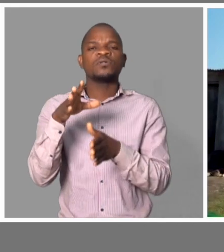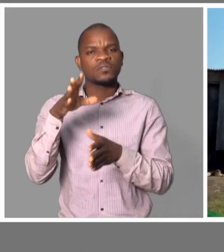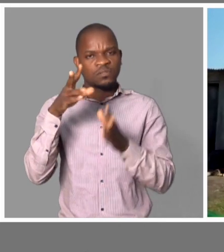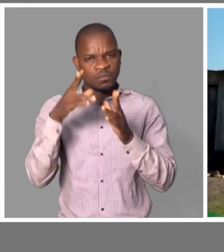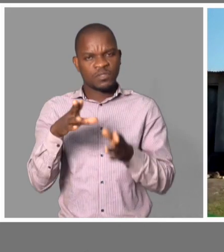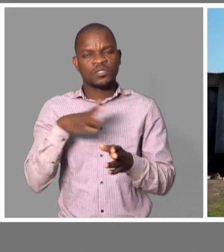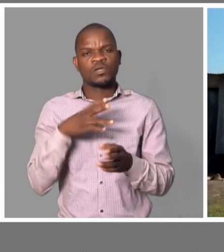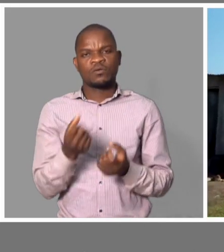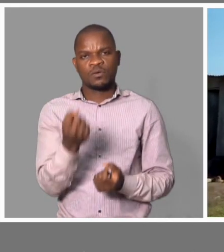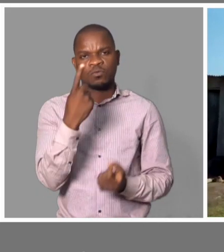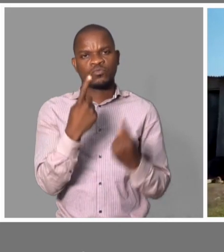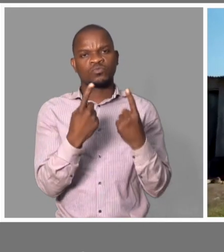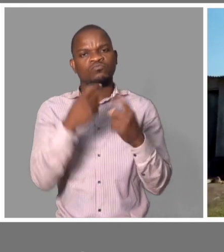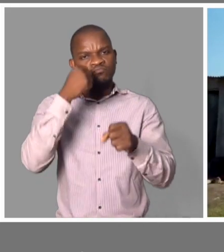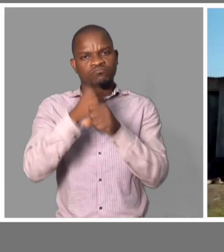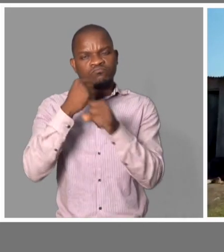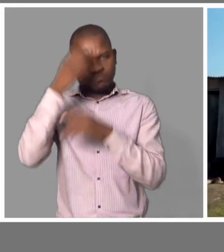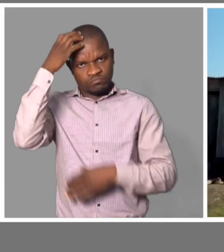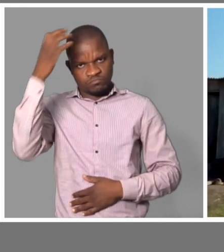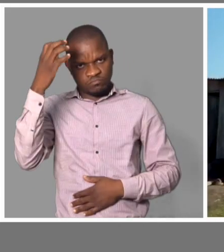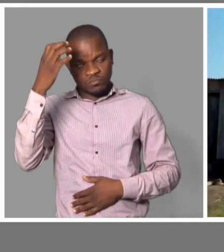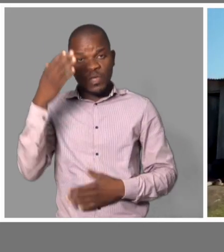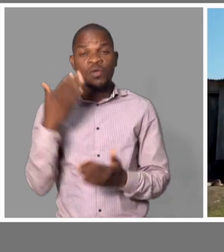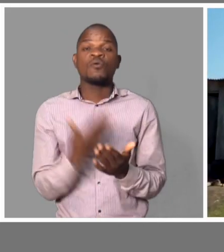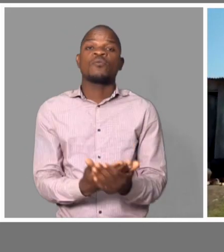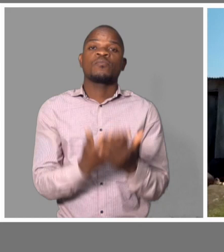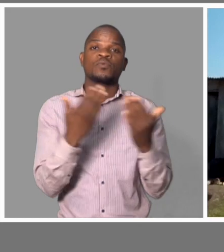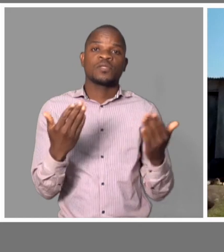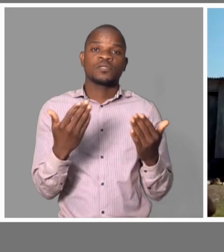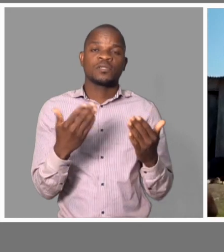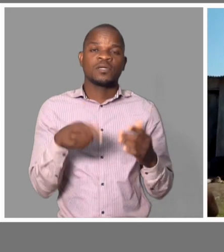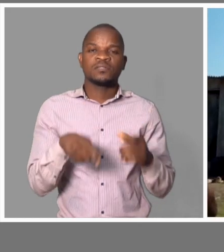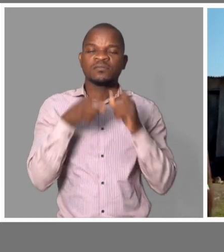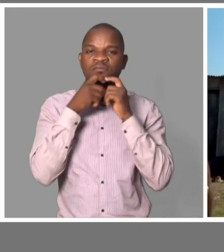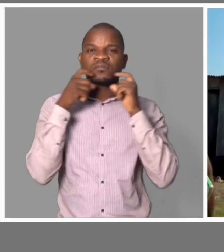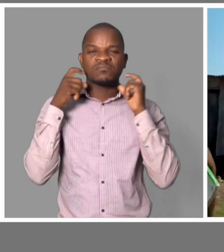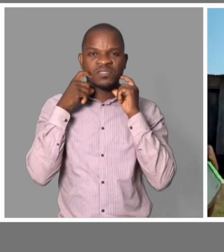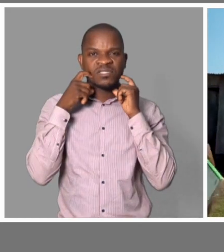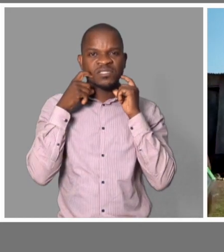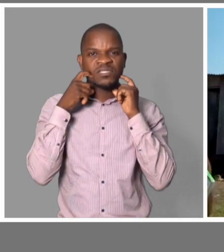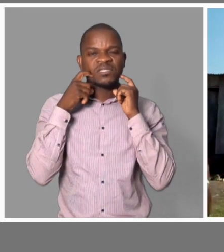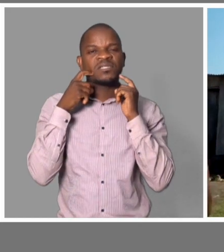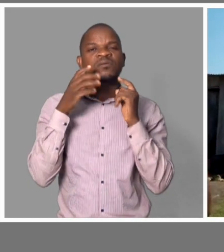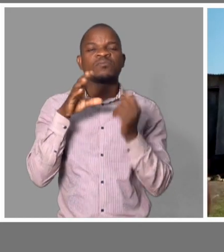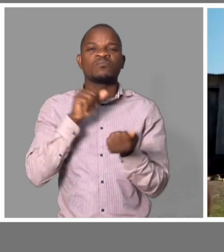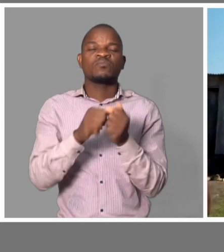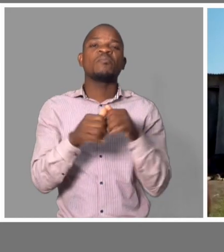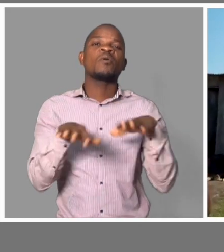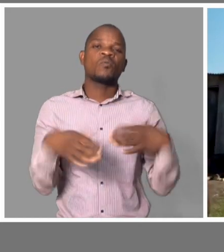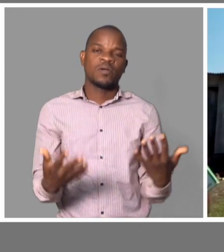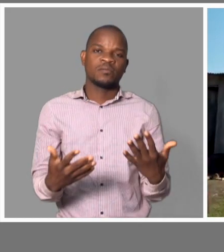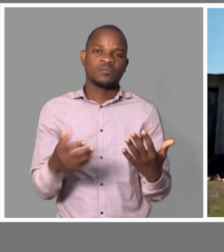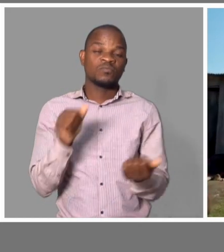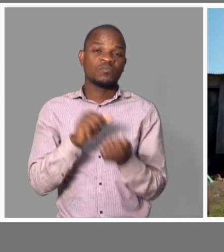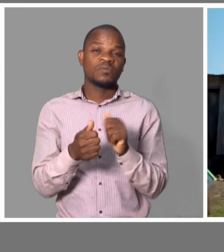faz parte do governo, porque algum problema, o problema que tem neste Moçambique aqui, é a pessoa governante que